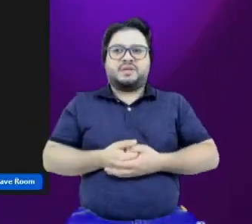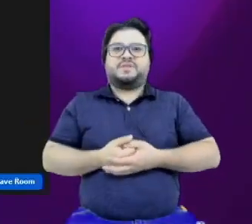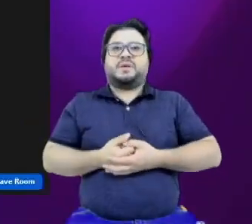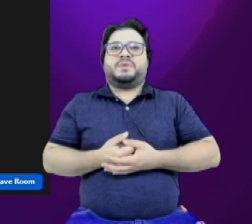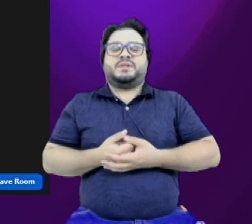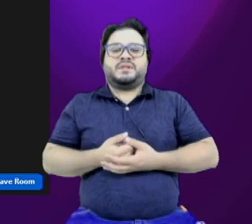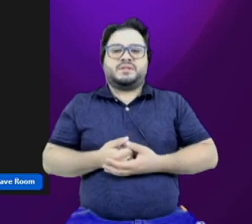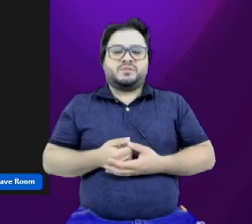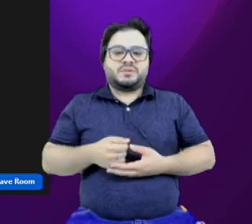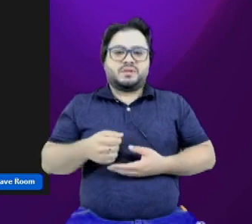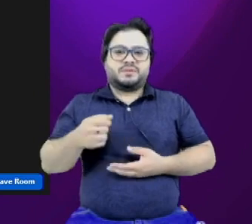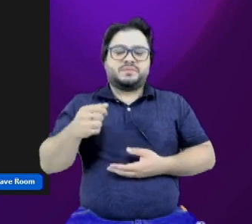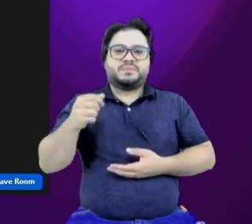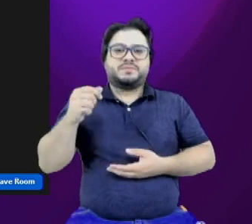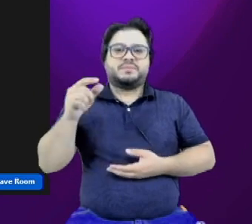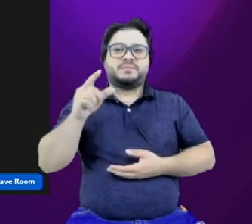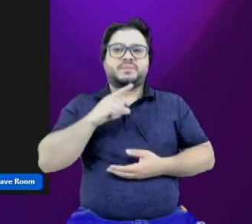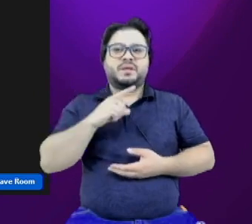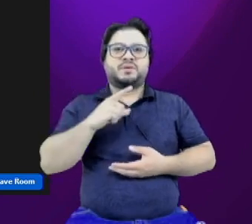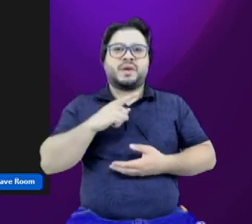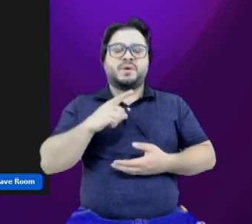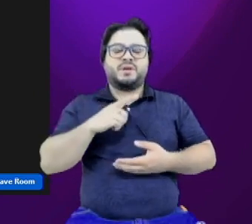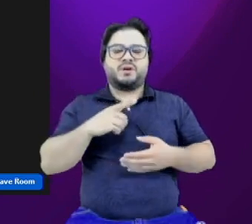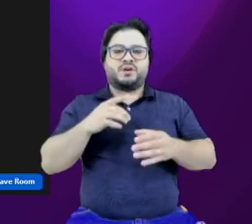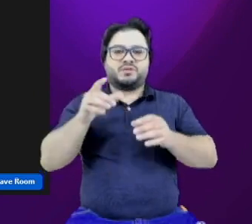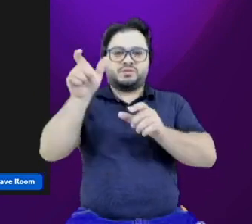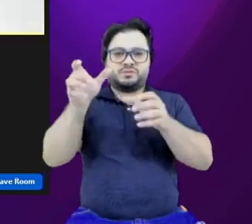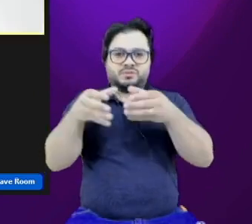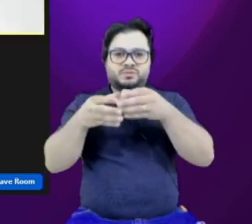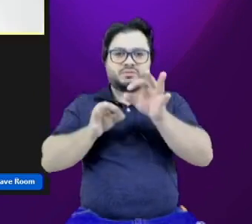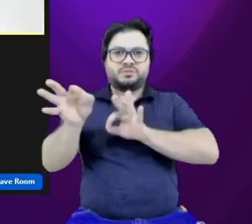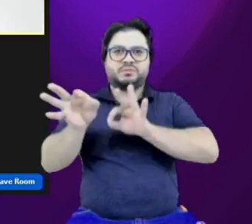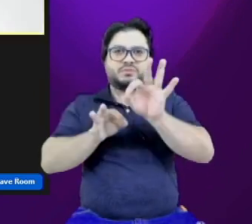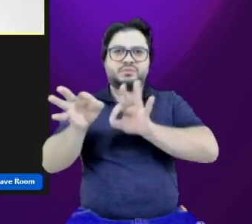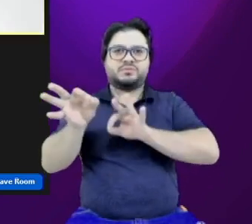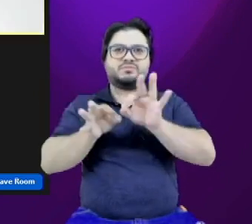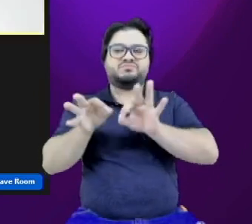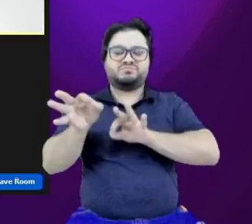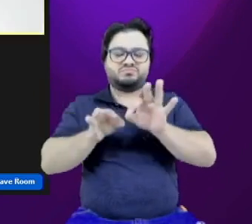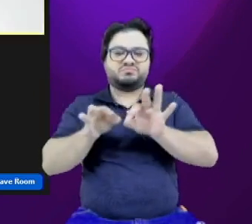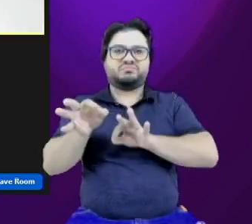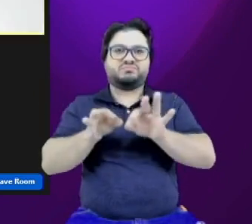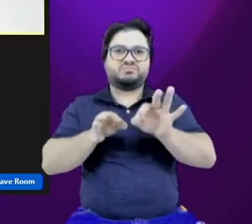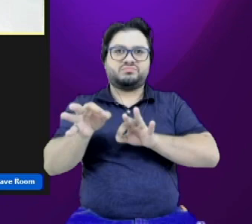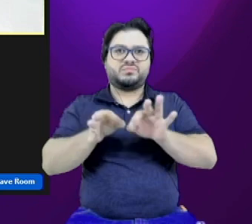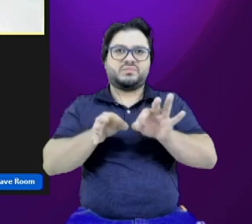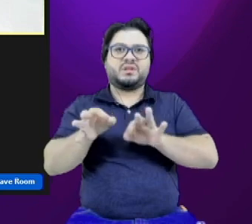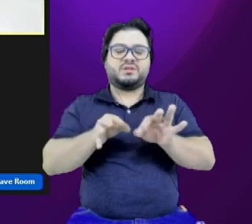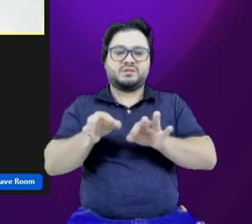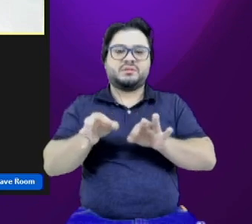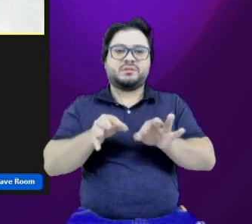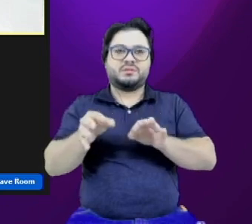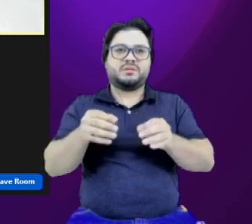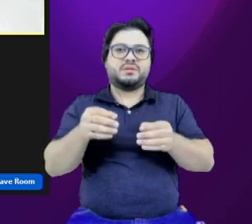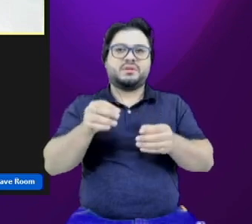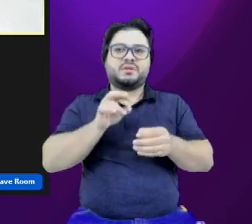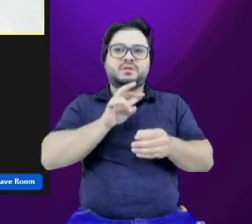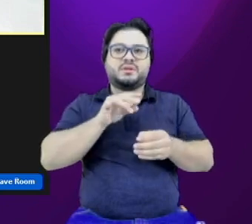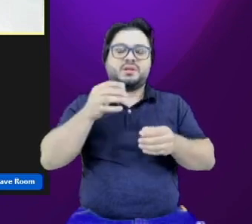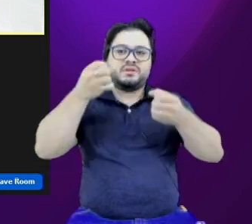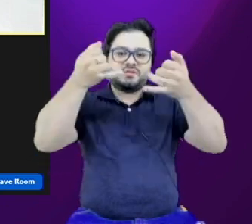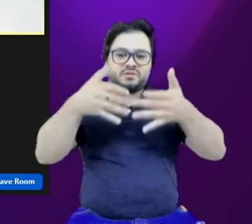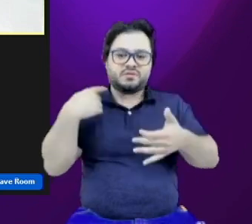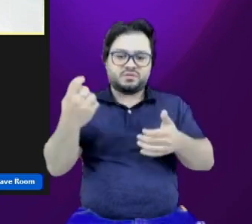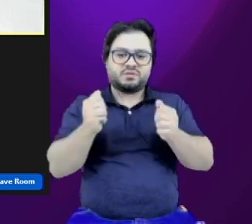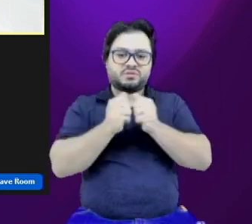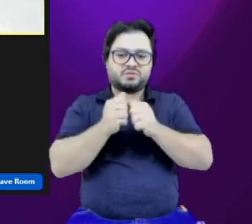tanto pelos organizadores, agradecer o João pela apresentação. Ele falou que a gente fica junto todo